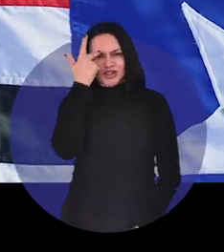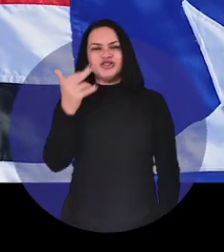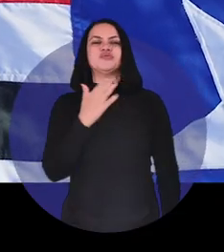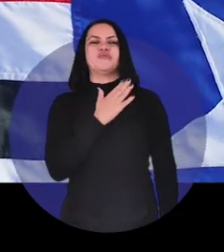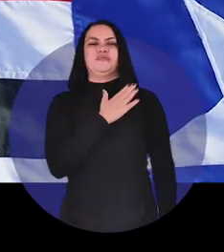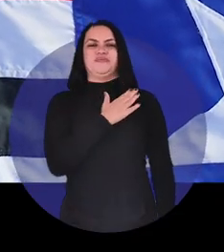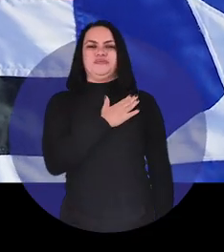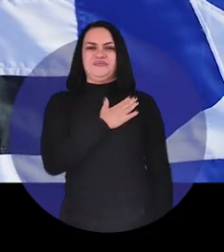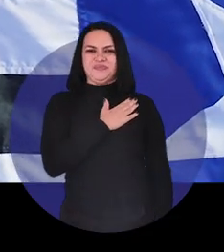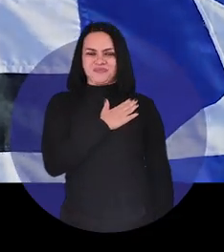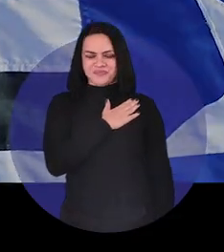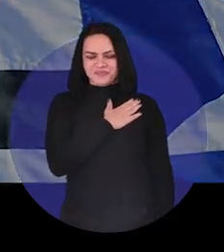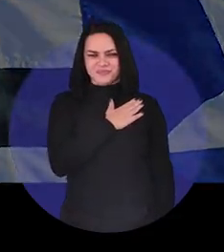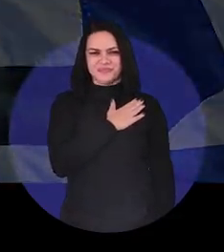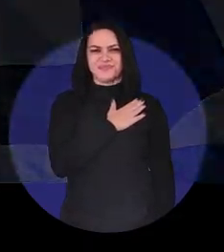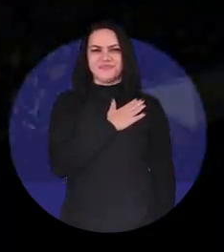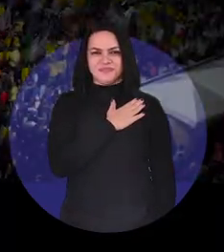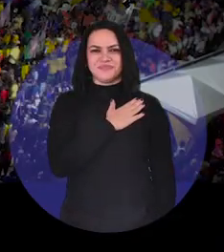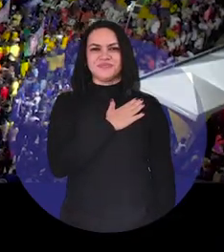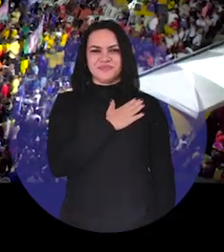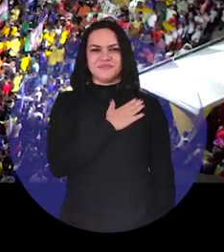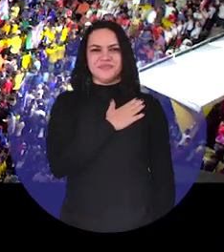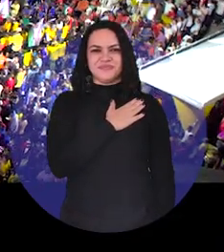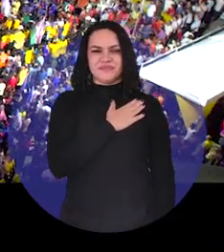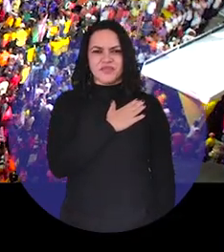que nos une numa pátria.